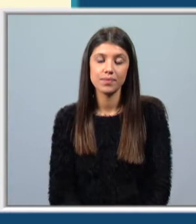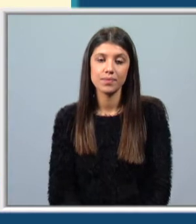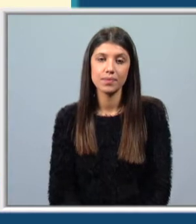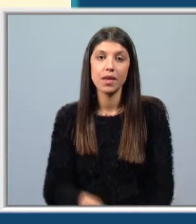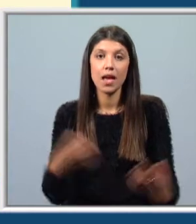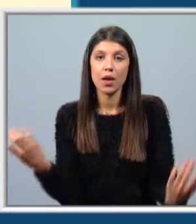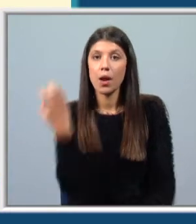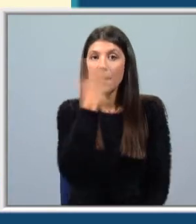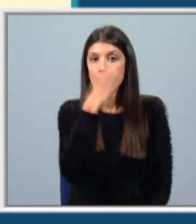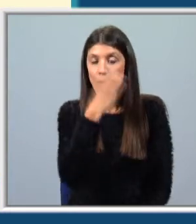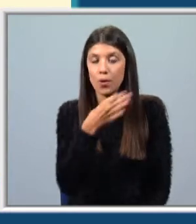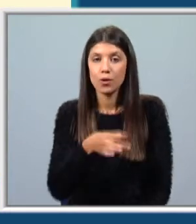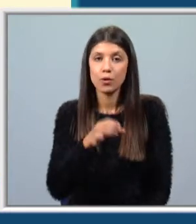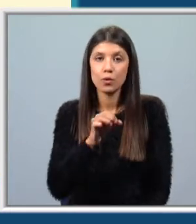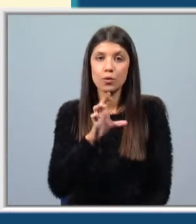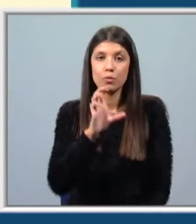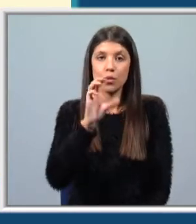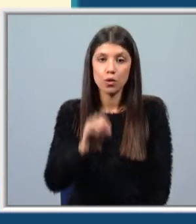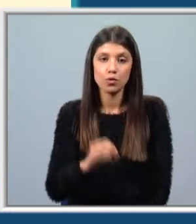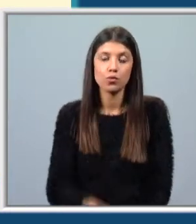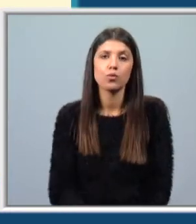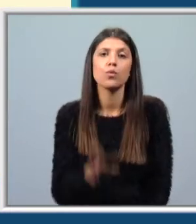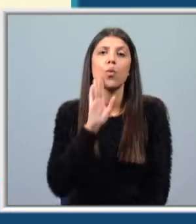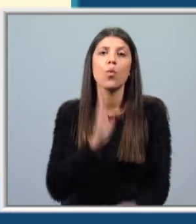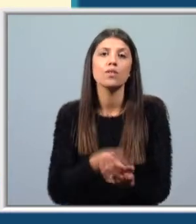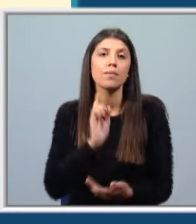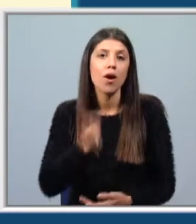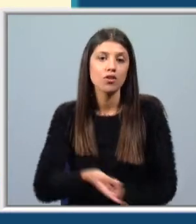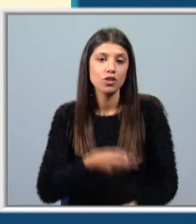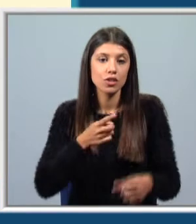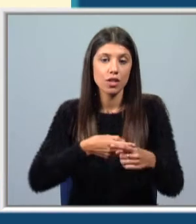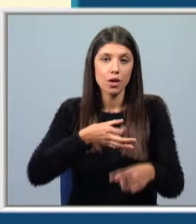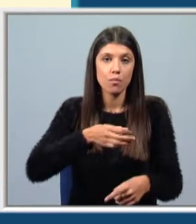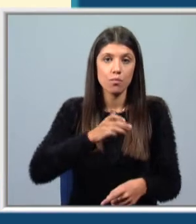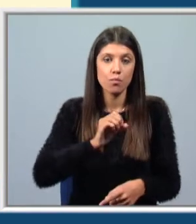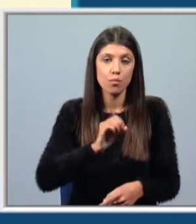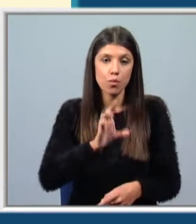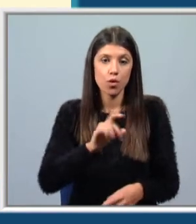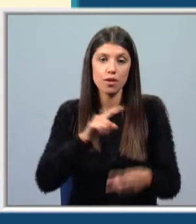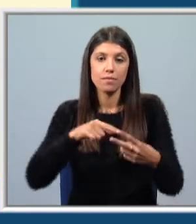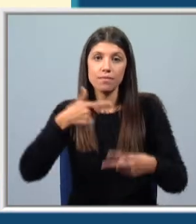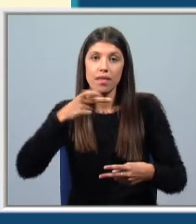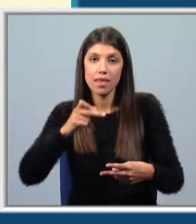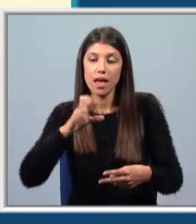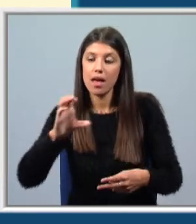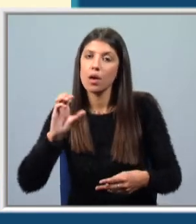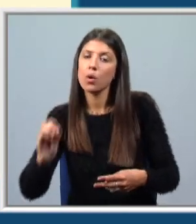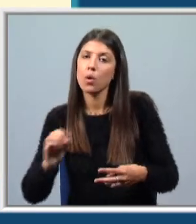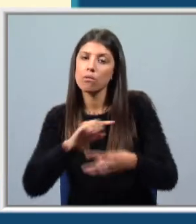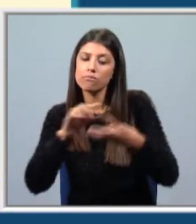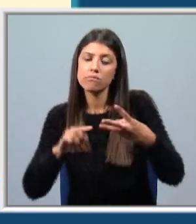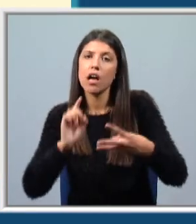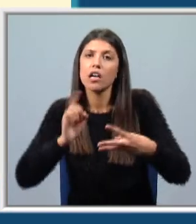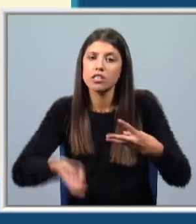Agora porco. Acaba em qual sílaba? Por, ta, cu.